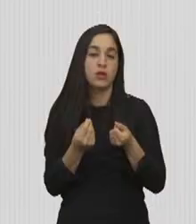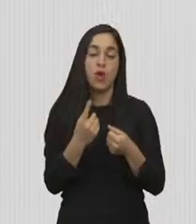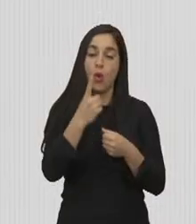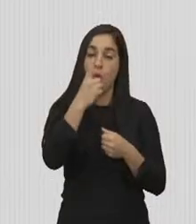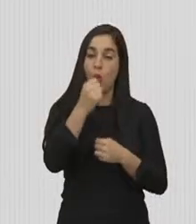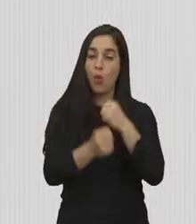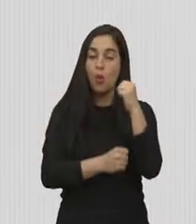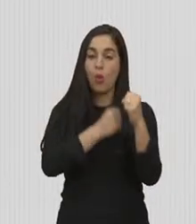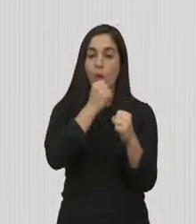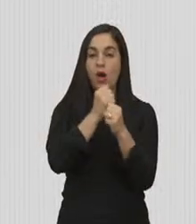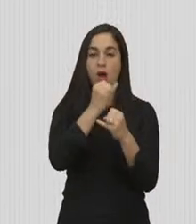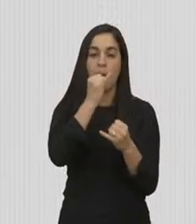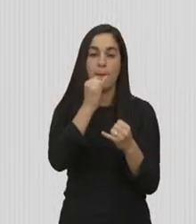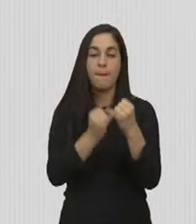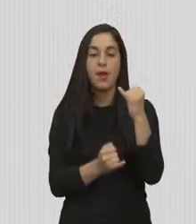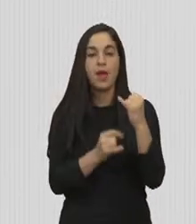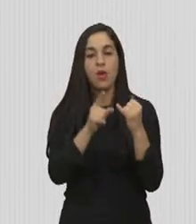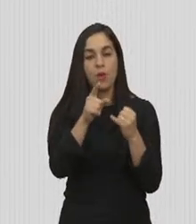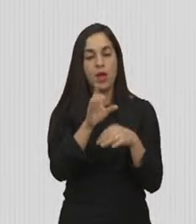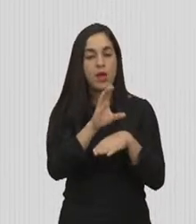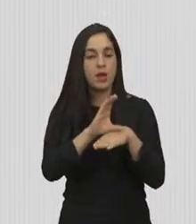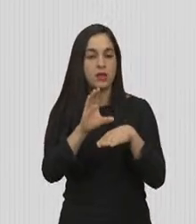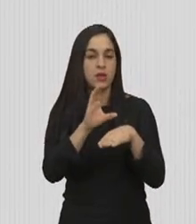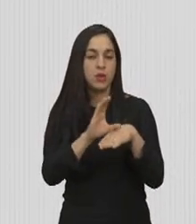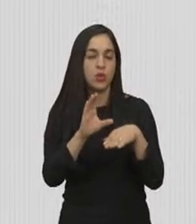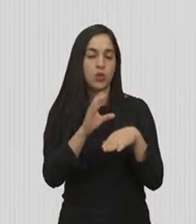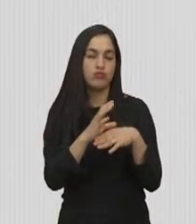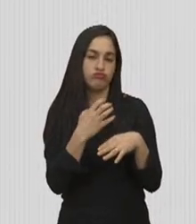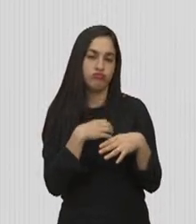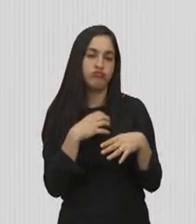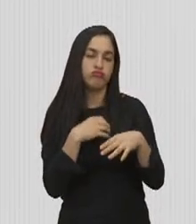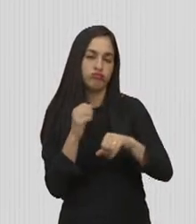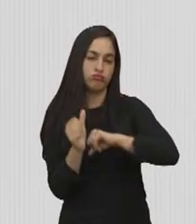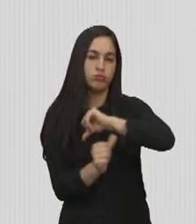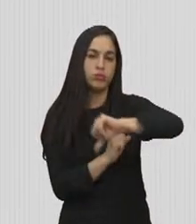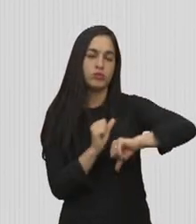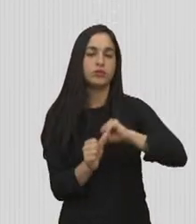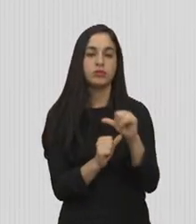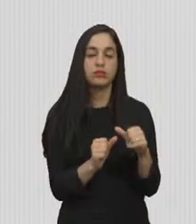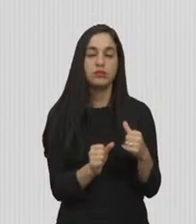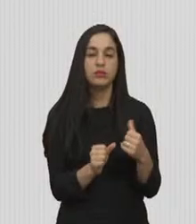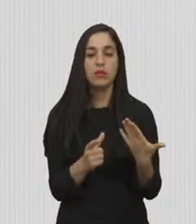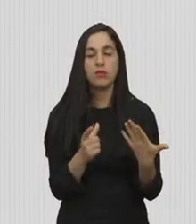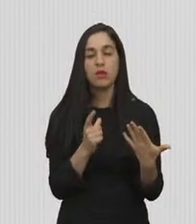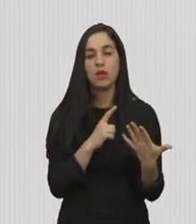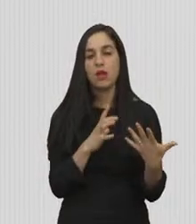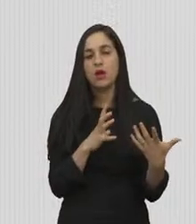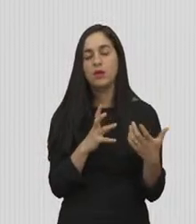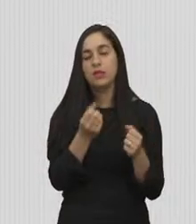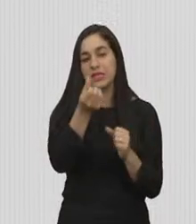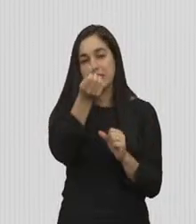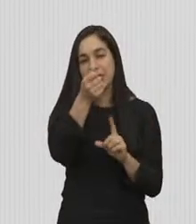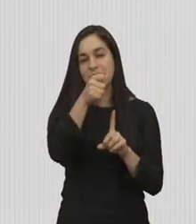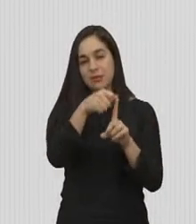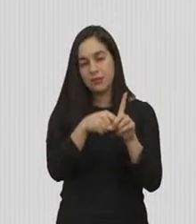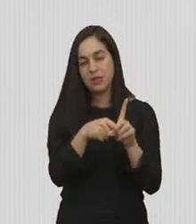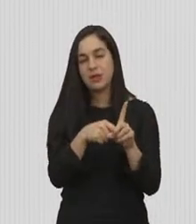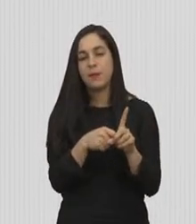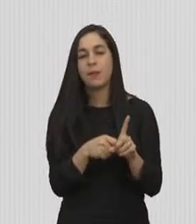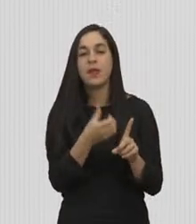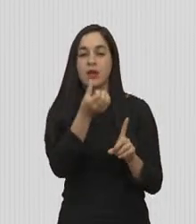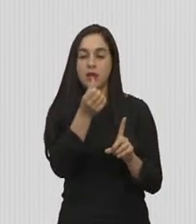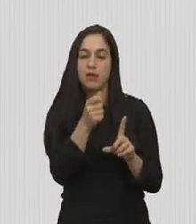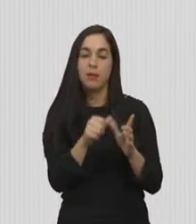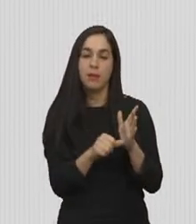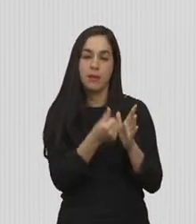vai mudar a oferta desses cursos, ok? Então, vai entrar, na realidade, todo semestre, né? Então, a administração vai entrar